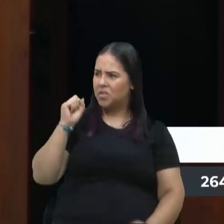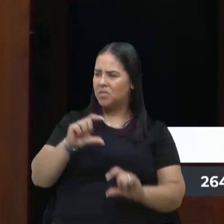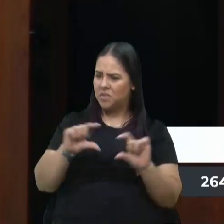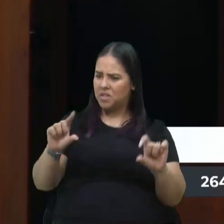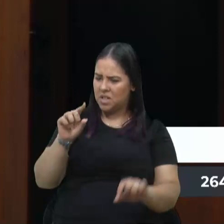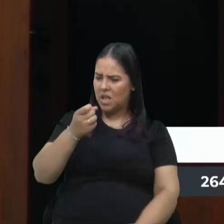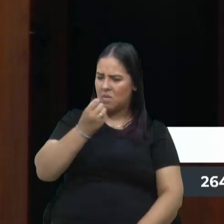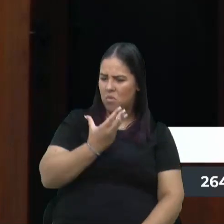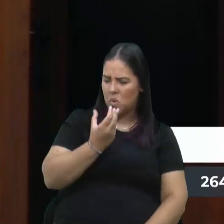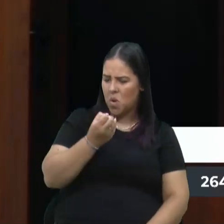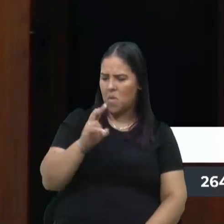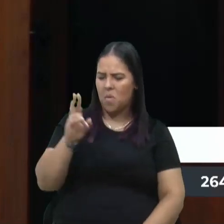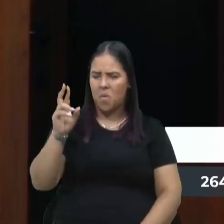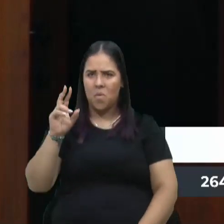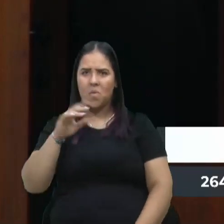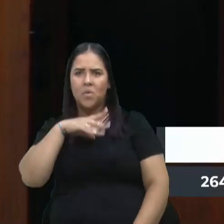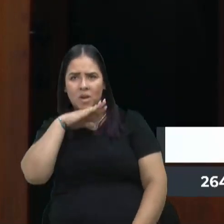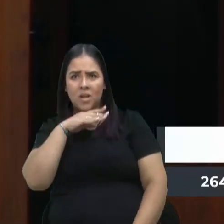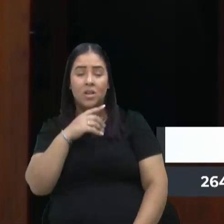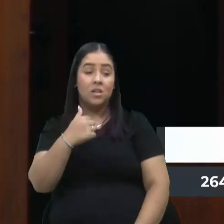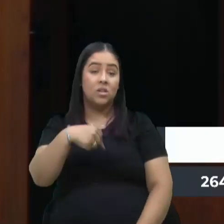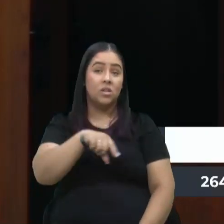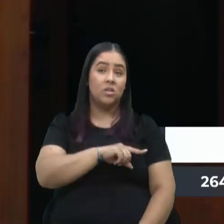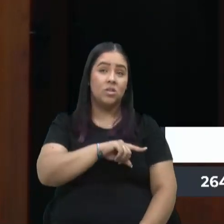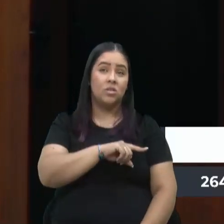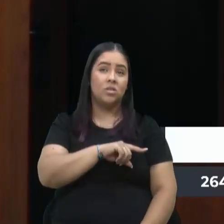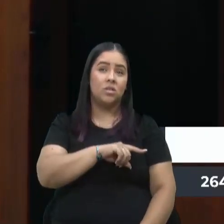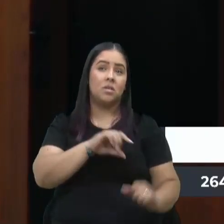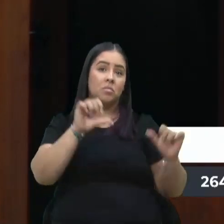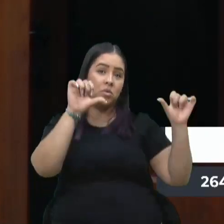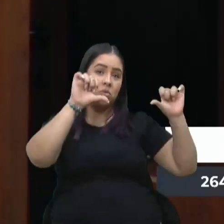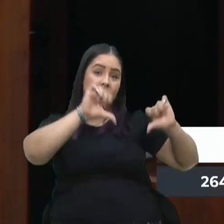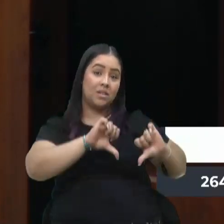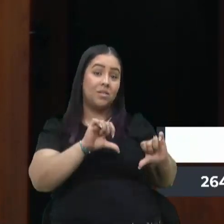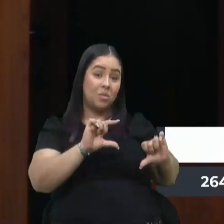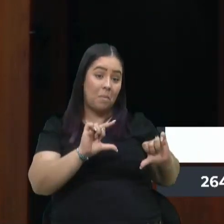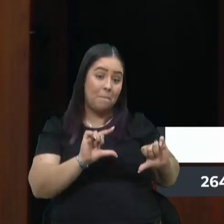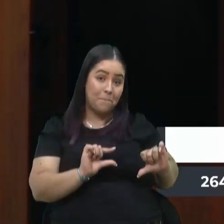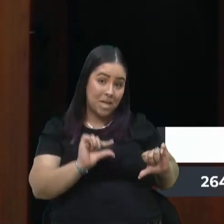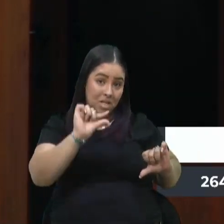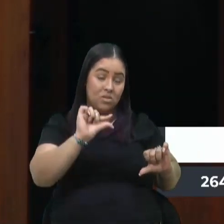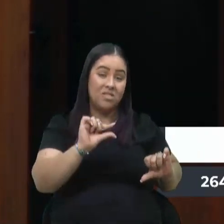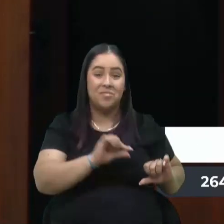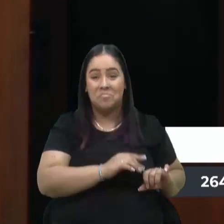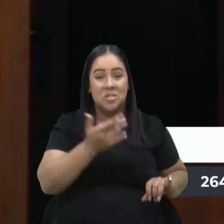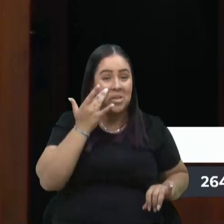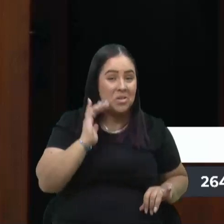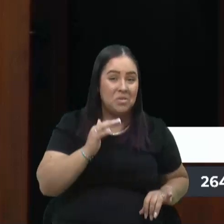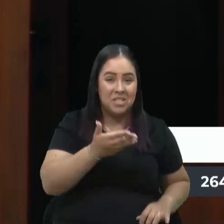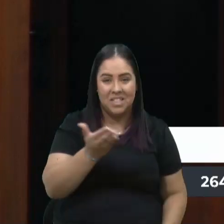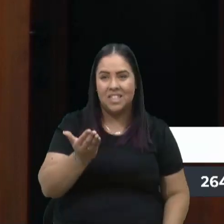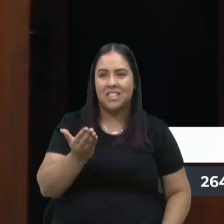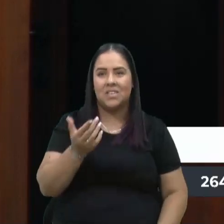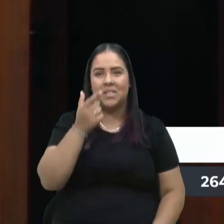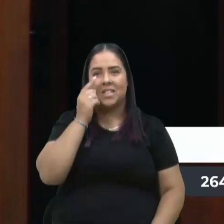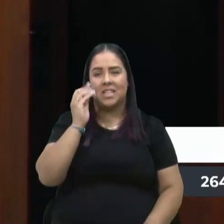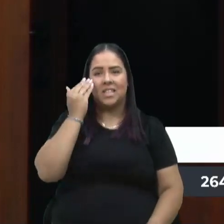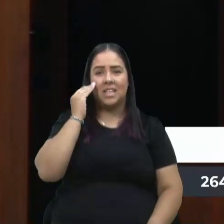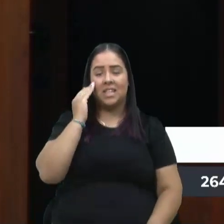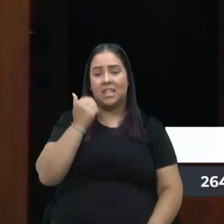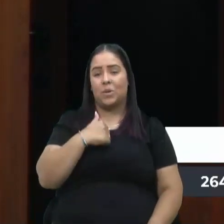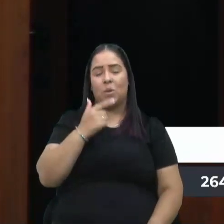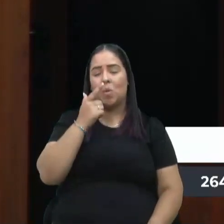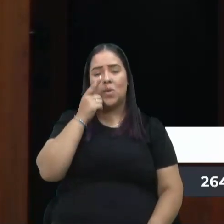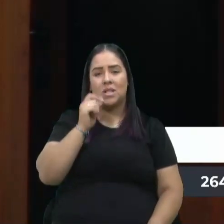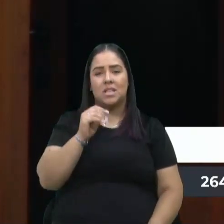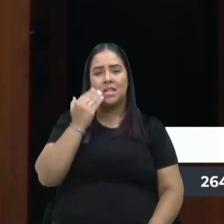ou uma frase ruim? Eu disse, professor, nós estamos piorando cada vez menos. Não sei se vocês conseguem entender, eu não consegui entender essa frase. Então